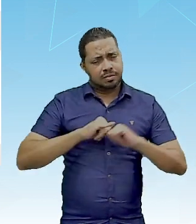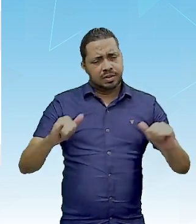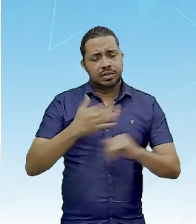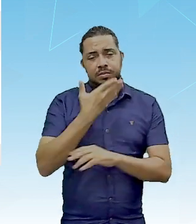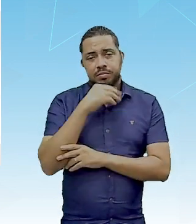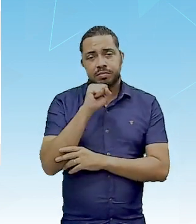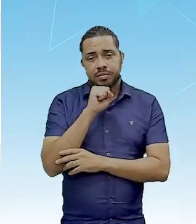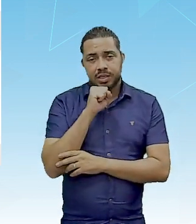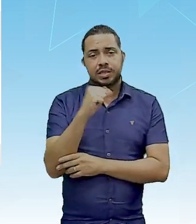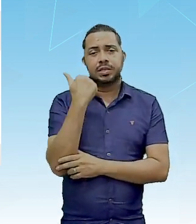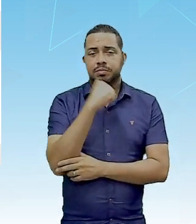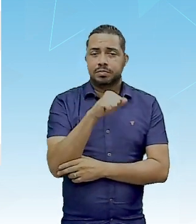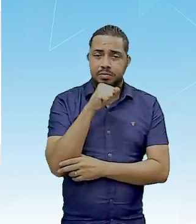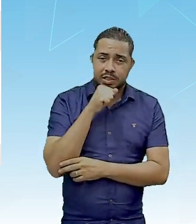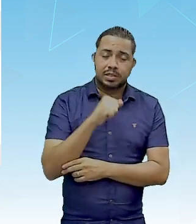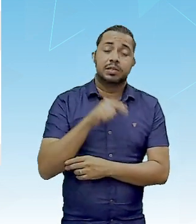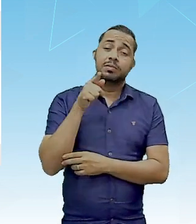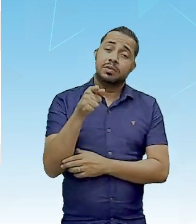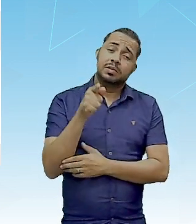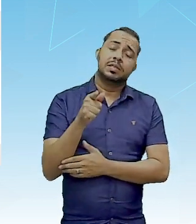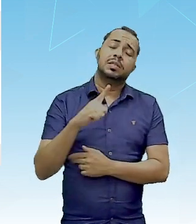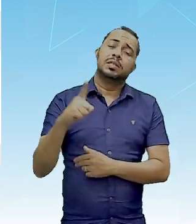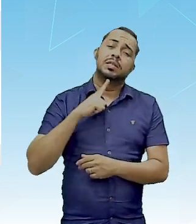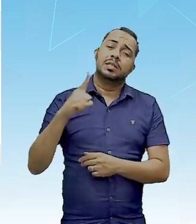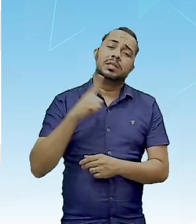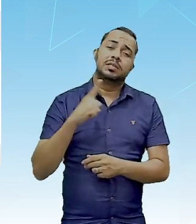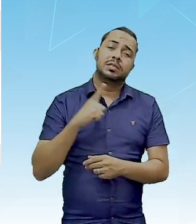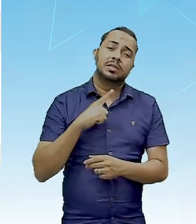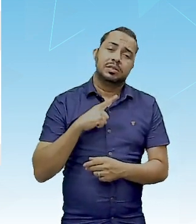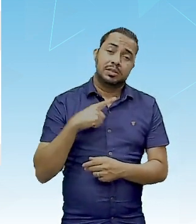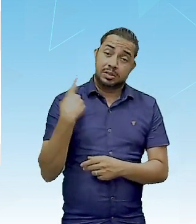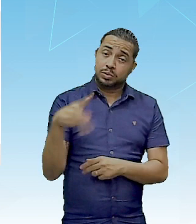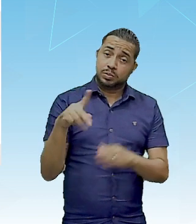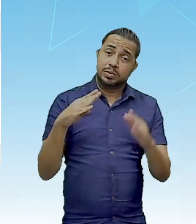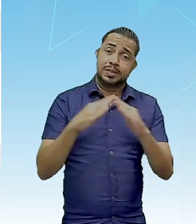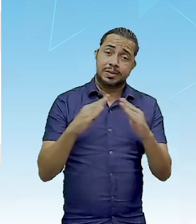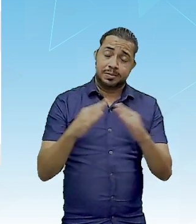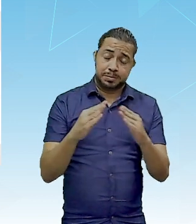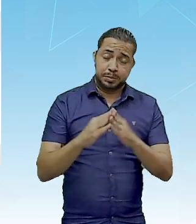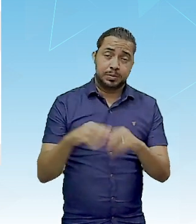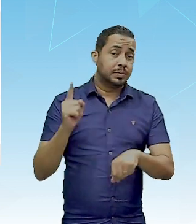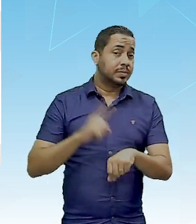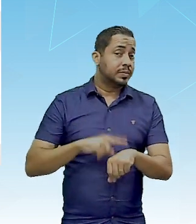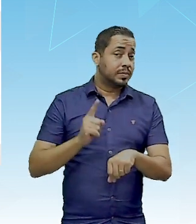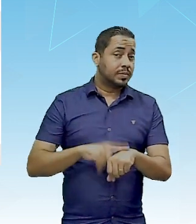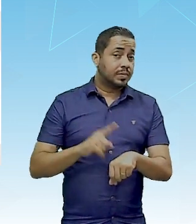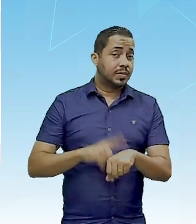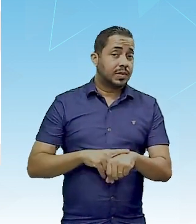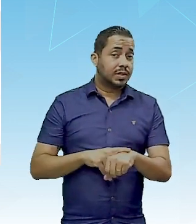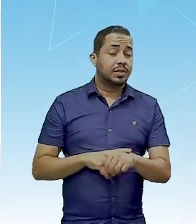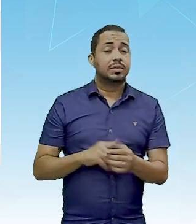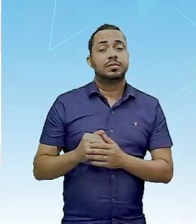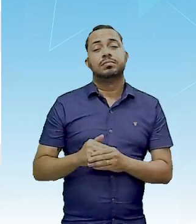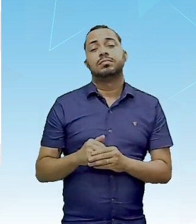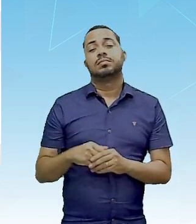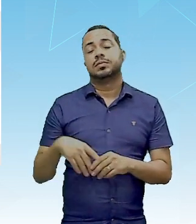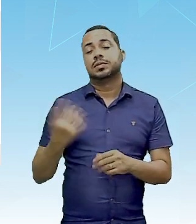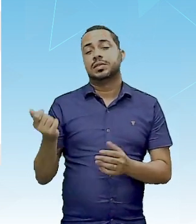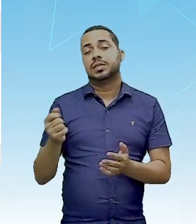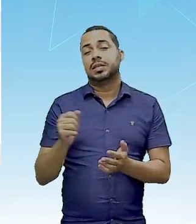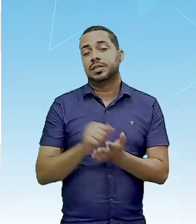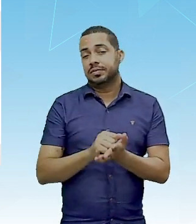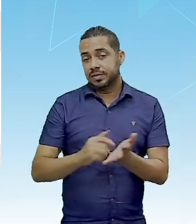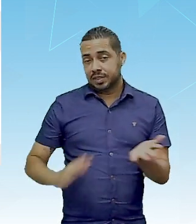pai, avisa pra mãe que você está na sua casa, no horário extra, na tarefinha